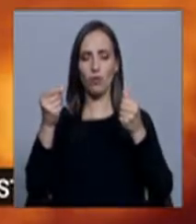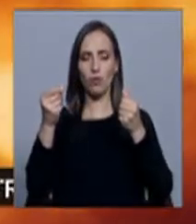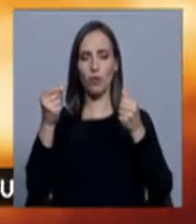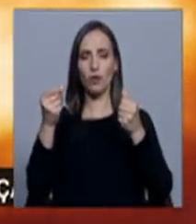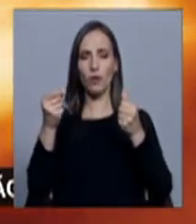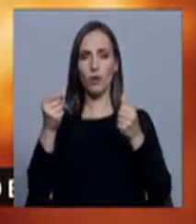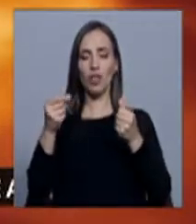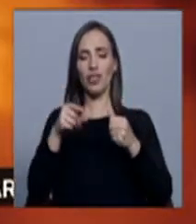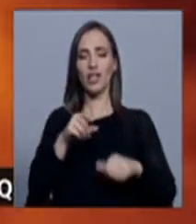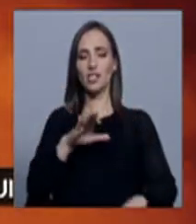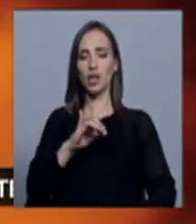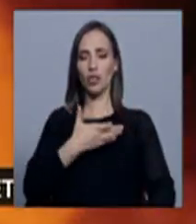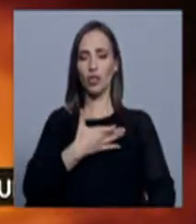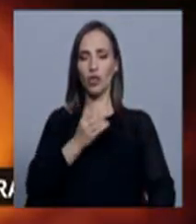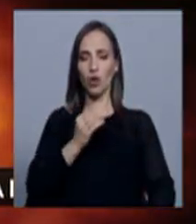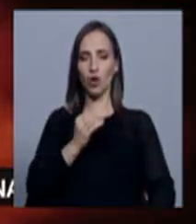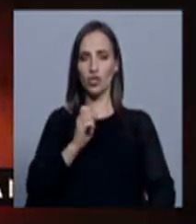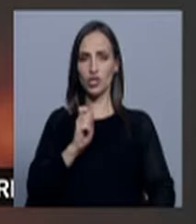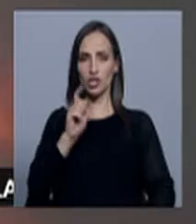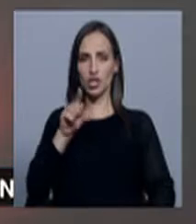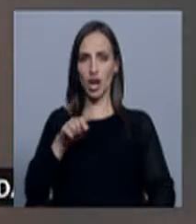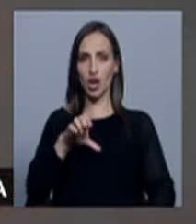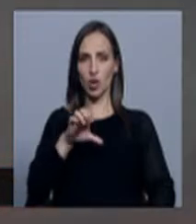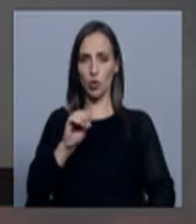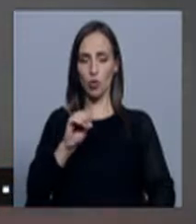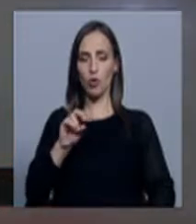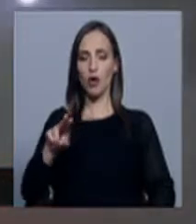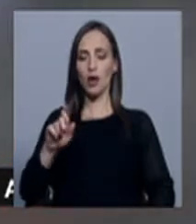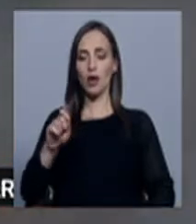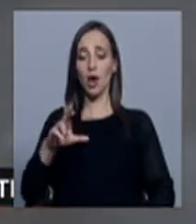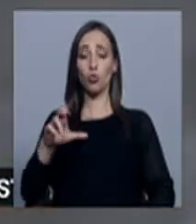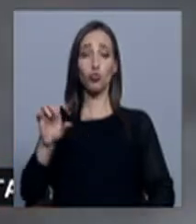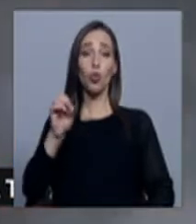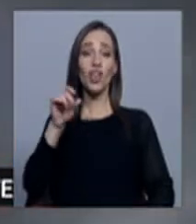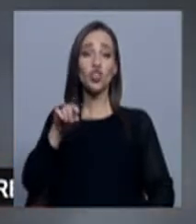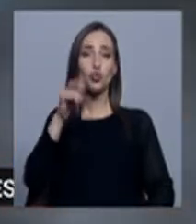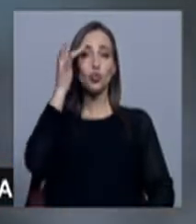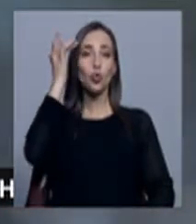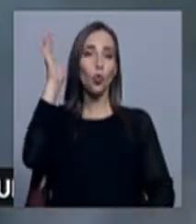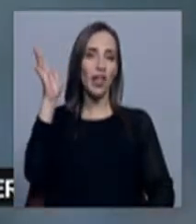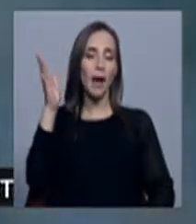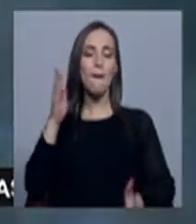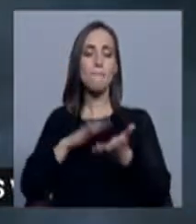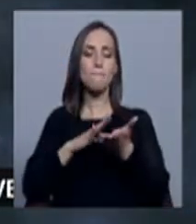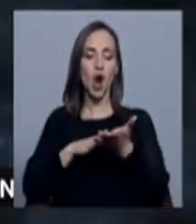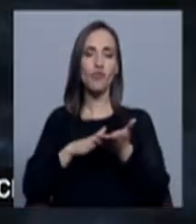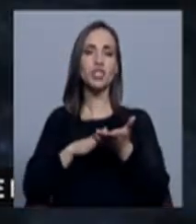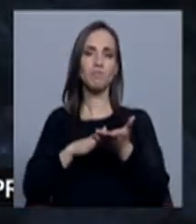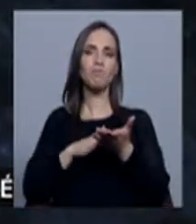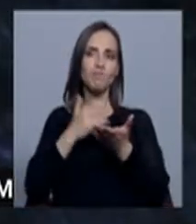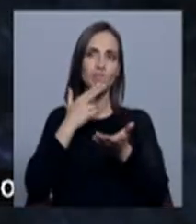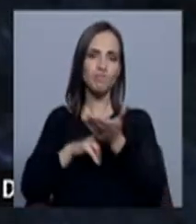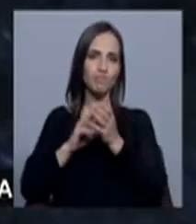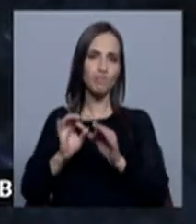deste hidrogênio neutro. Isto era teoria, nós temos cada vez mais provas que indicam que esta teoria bate certo com algumas das observações, e este